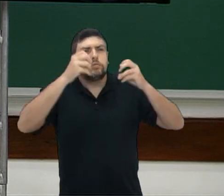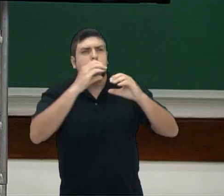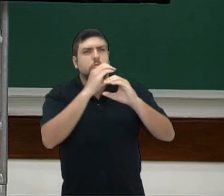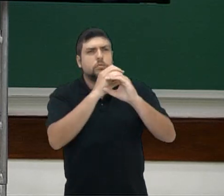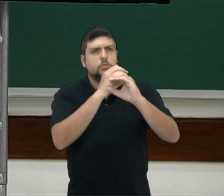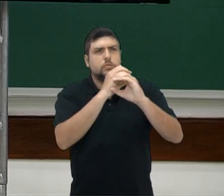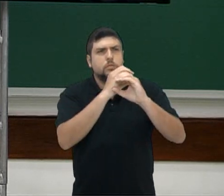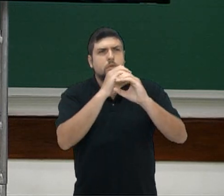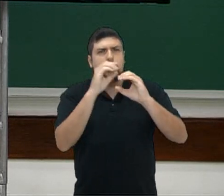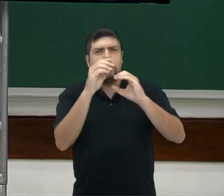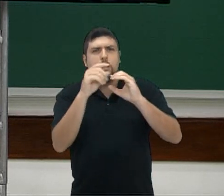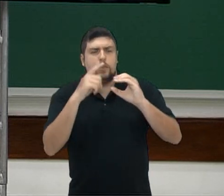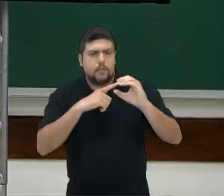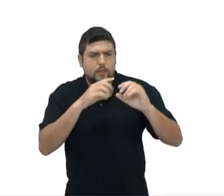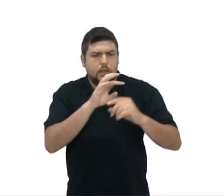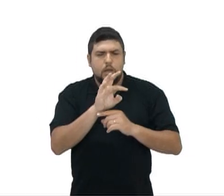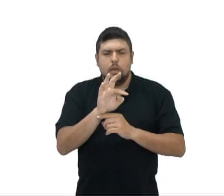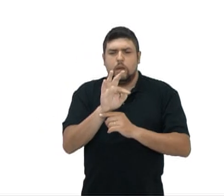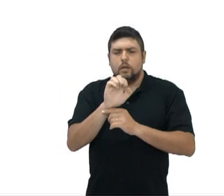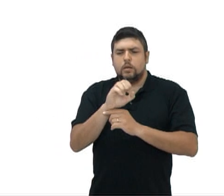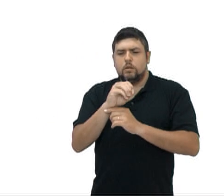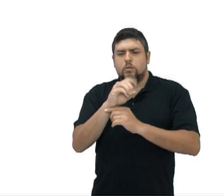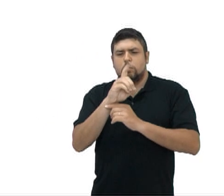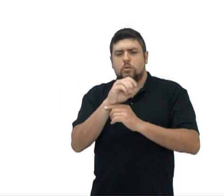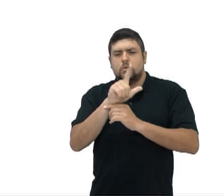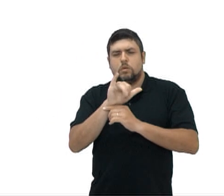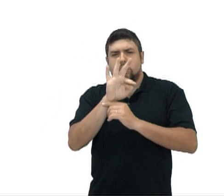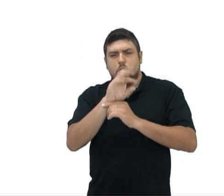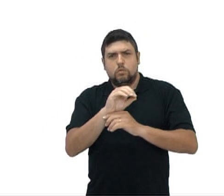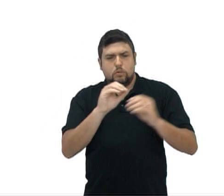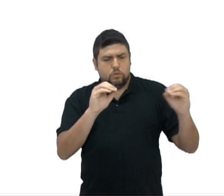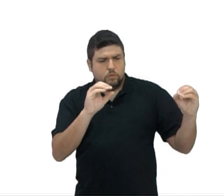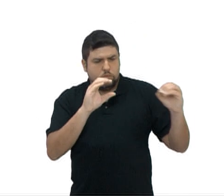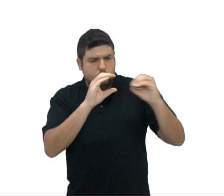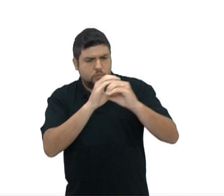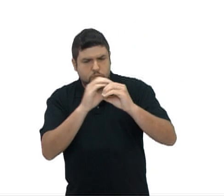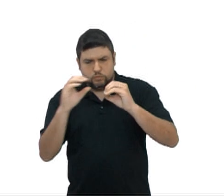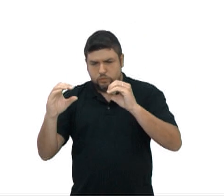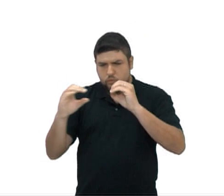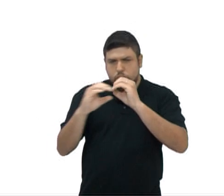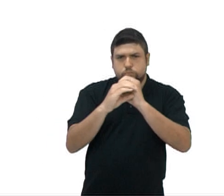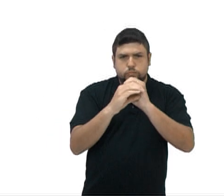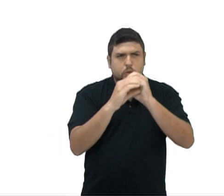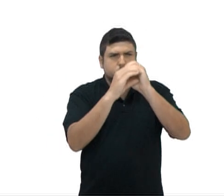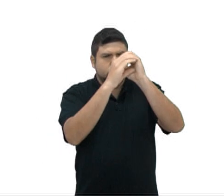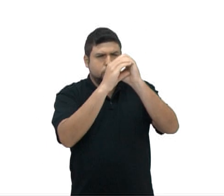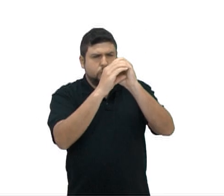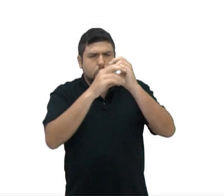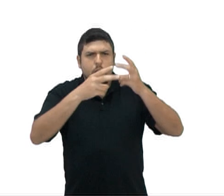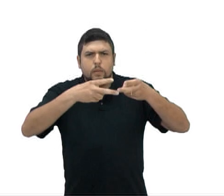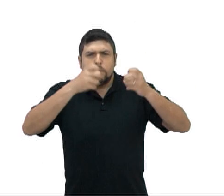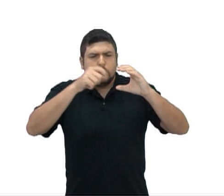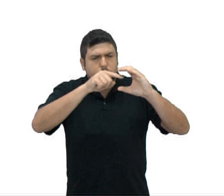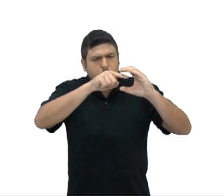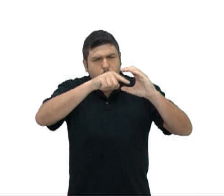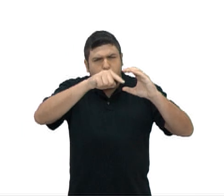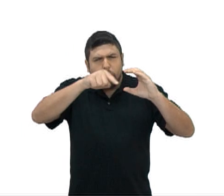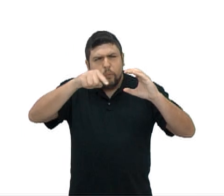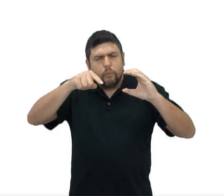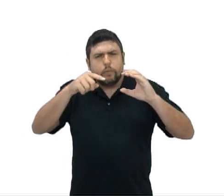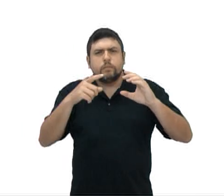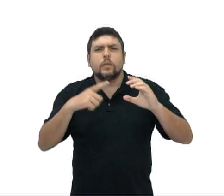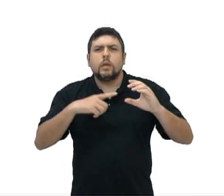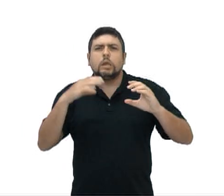ele conseguiu perceber que naquelas linhas espectrais haviam falhas. Mais de 100 anos houve pesquisas